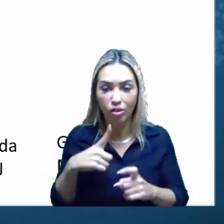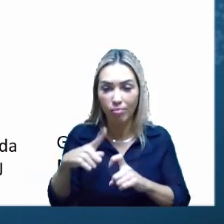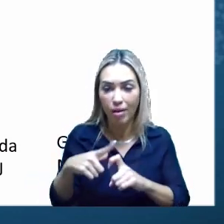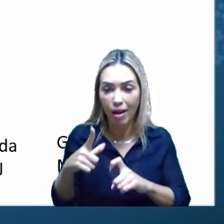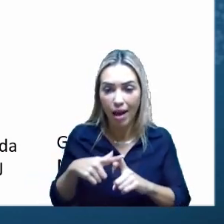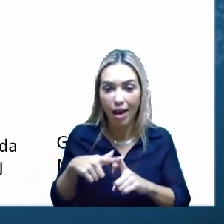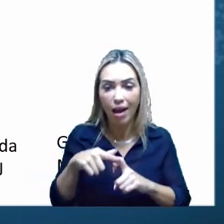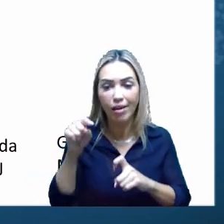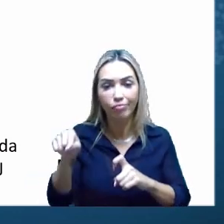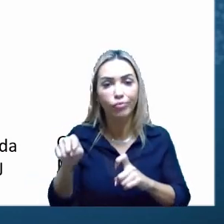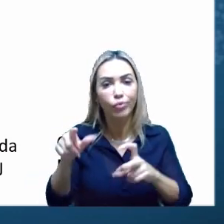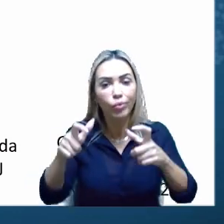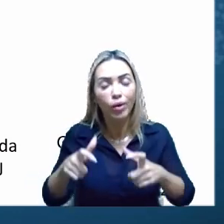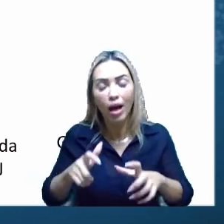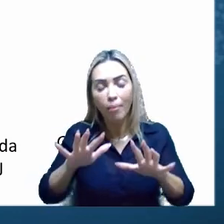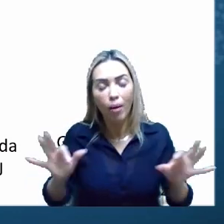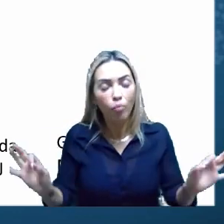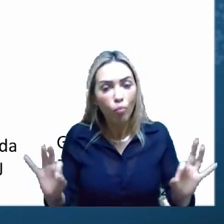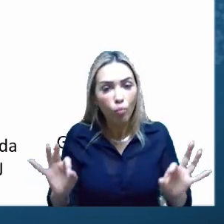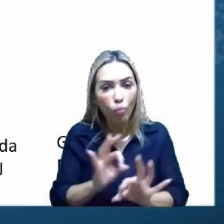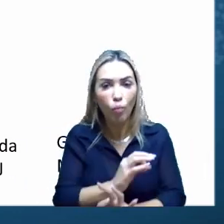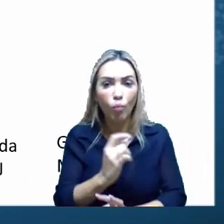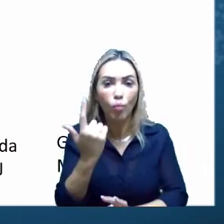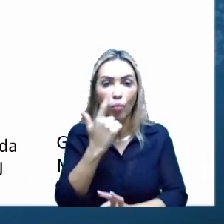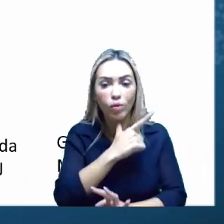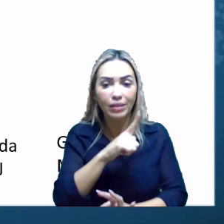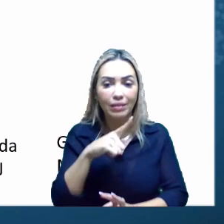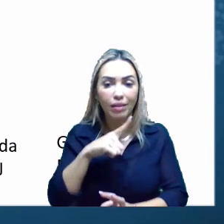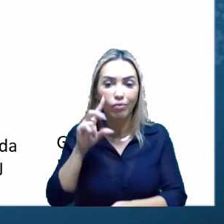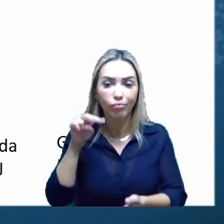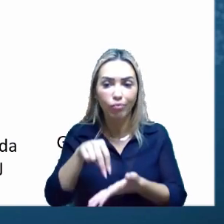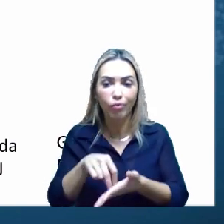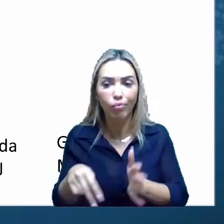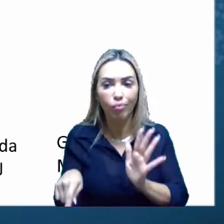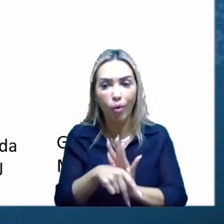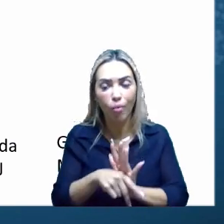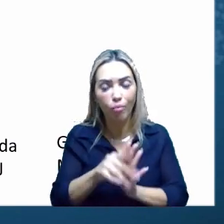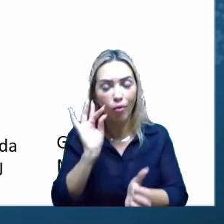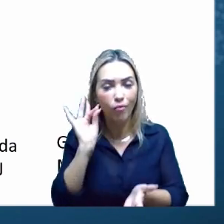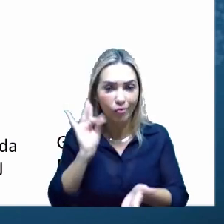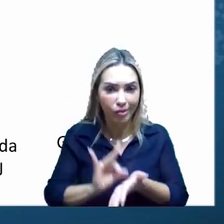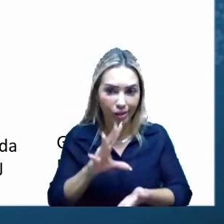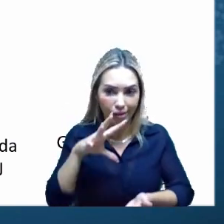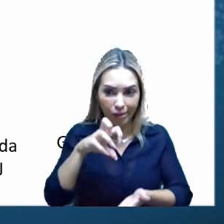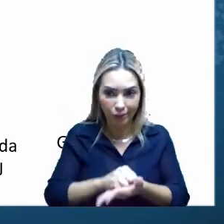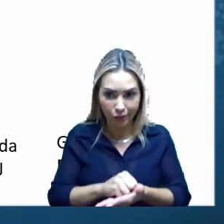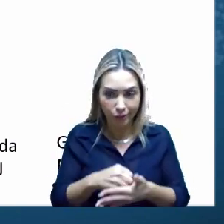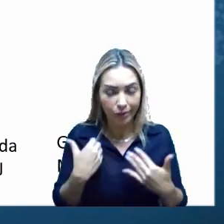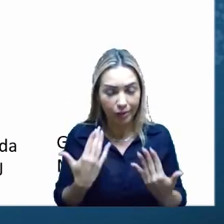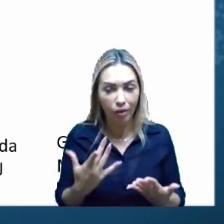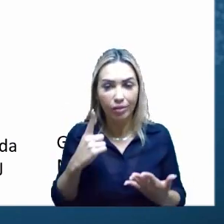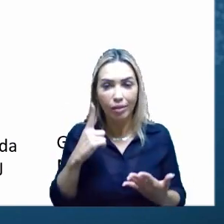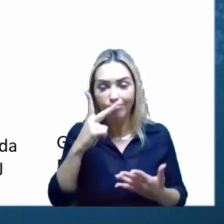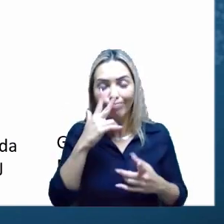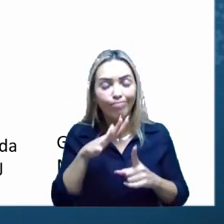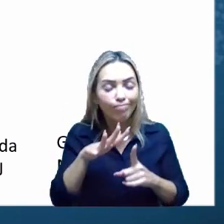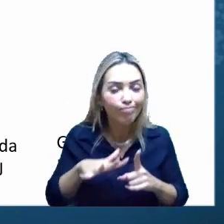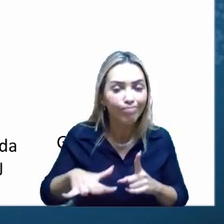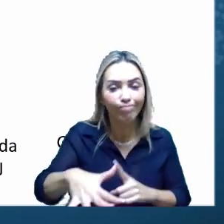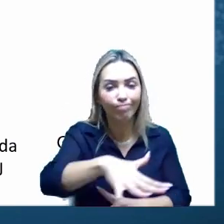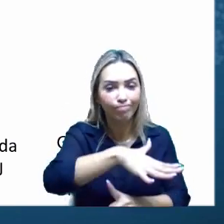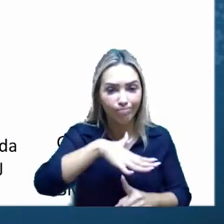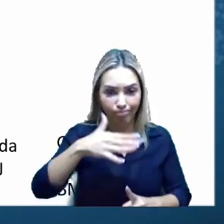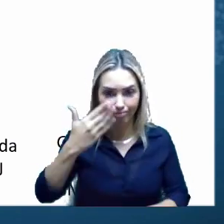médicos lá, mas nenhum deles foram para os registros oficiais. Então, você tem um ponto cego absoluto